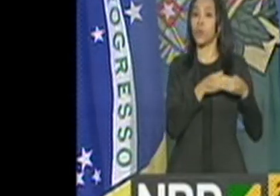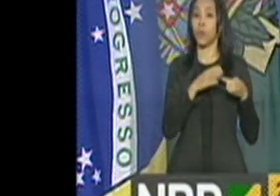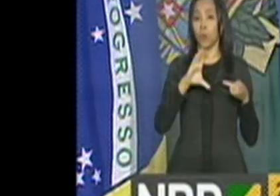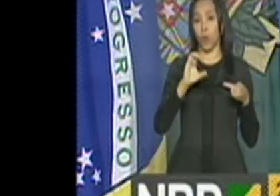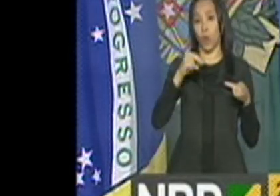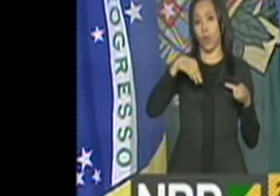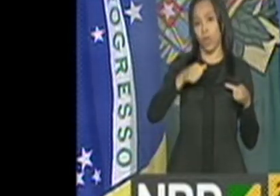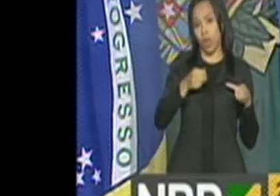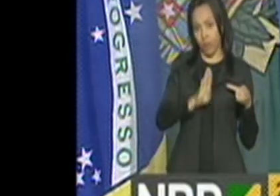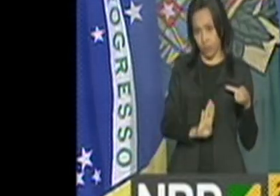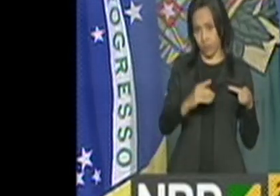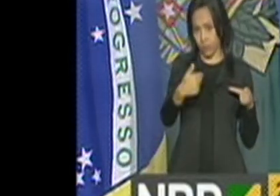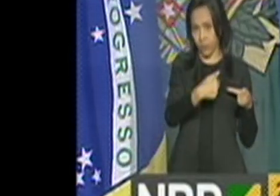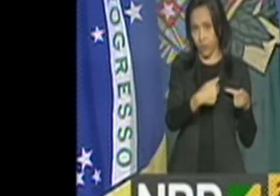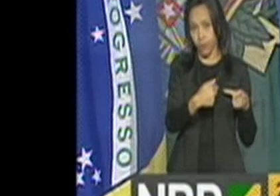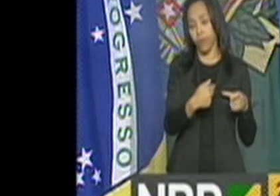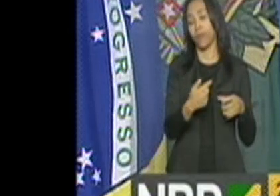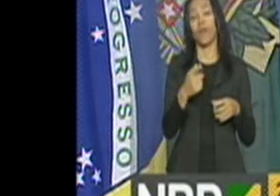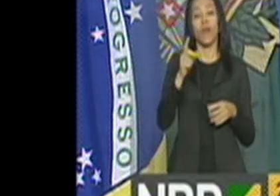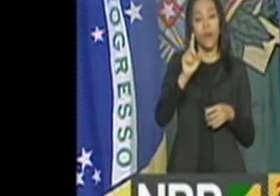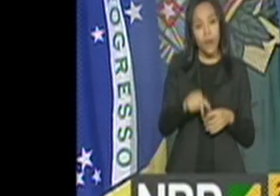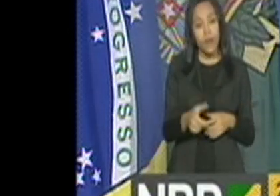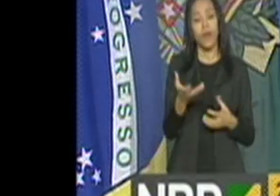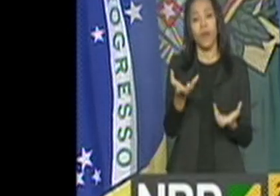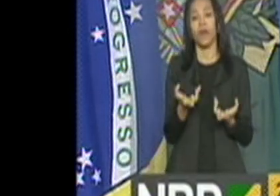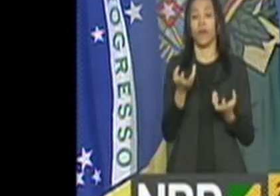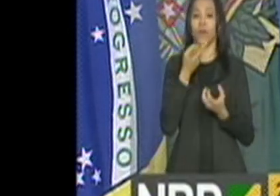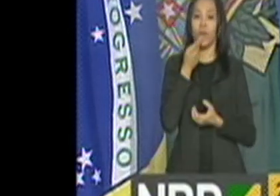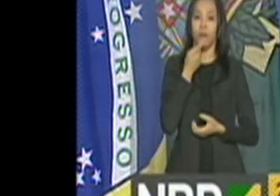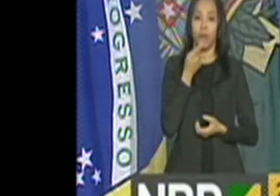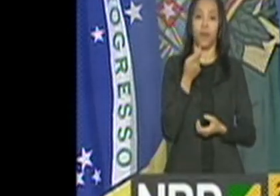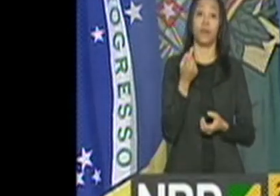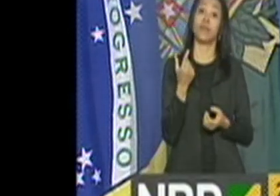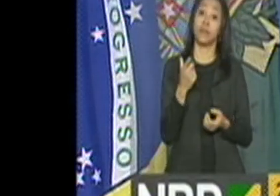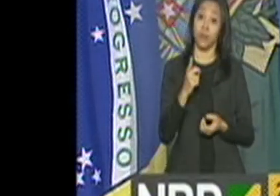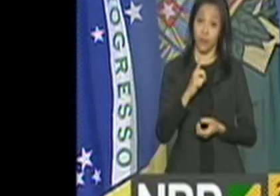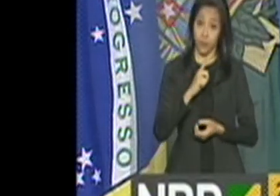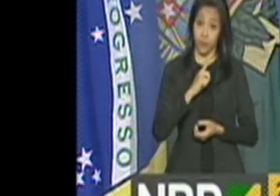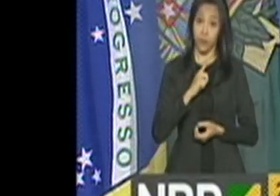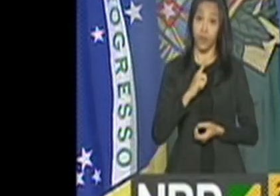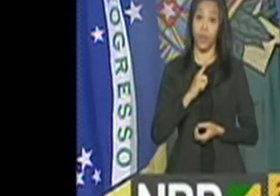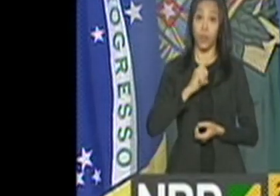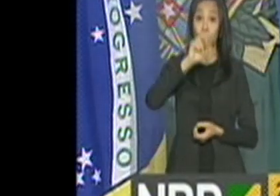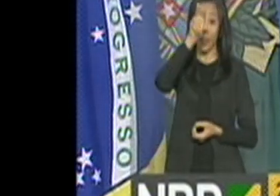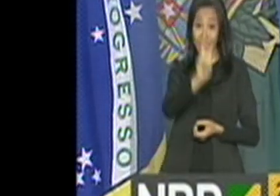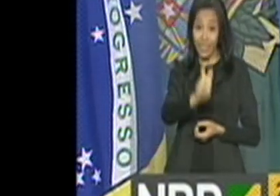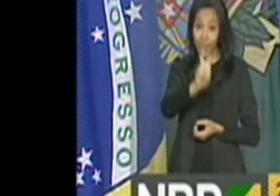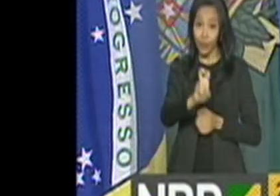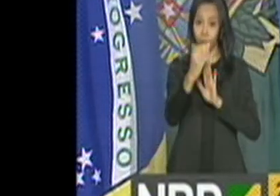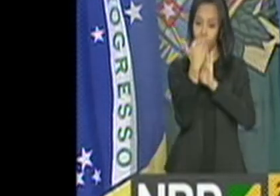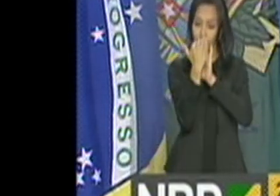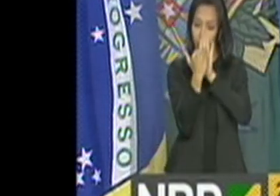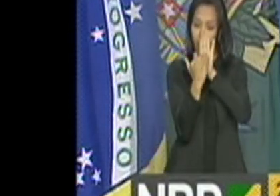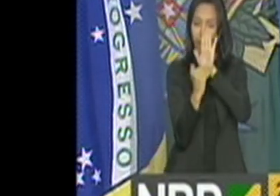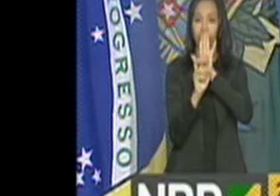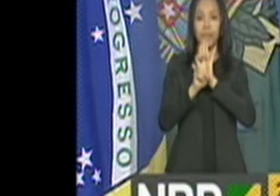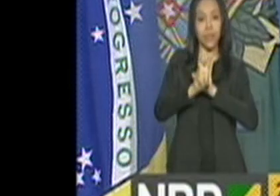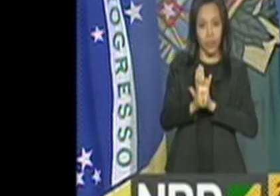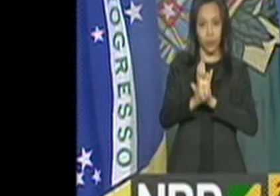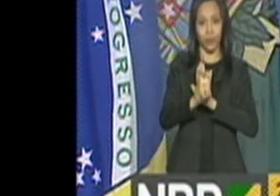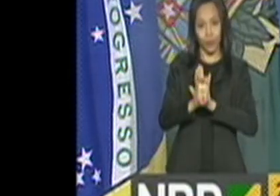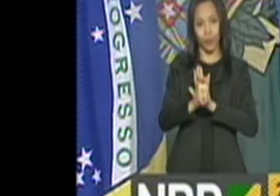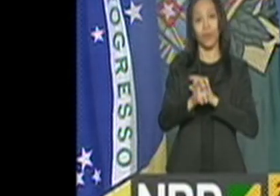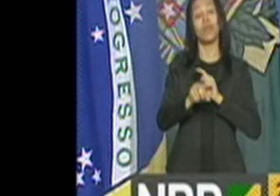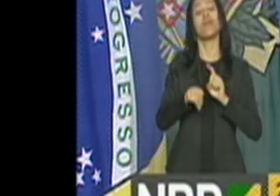Abastecimento. Quero registrar que ainda há um quinto ponto, também uma terceira